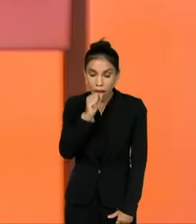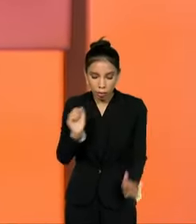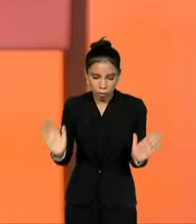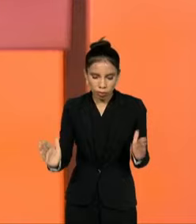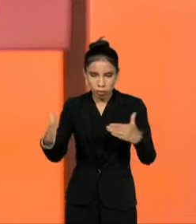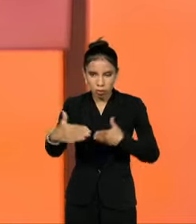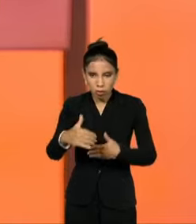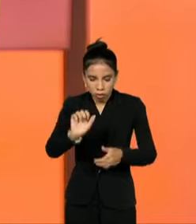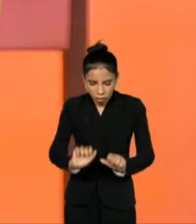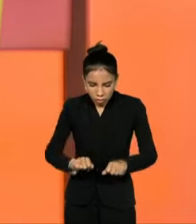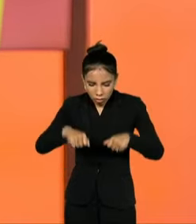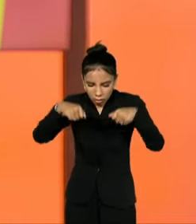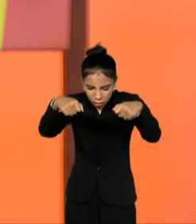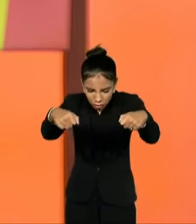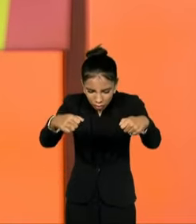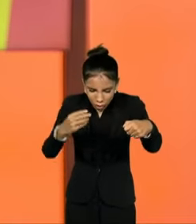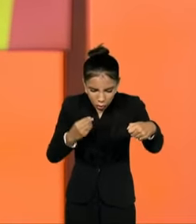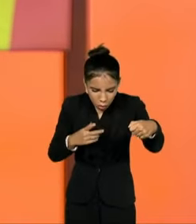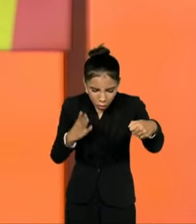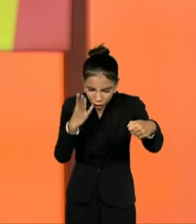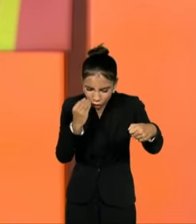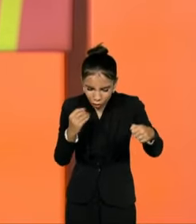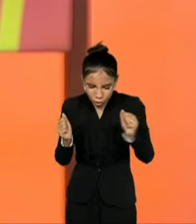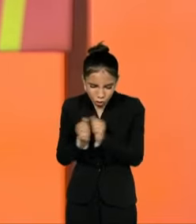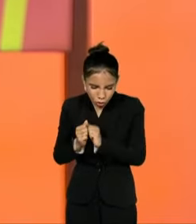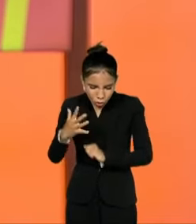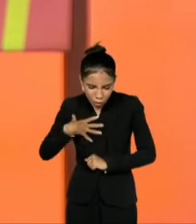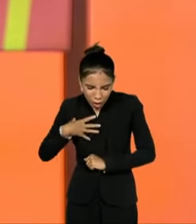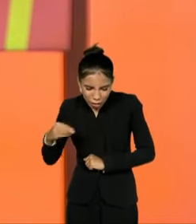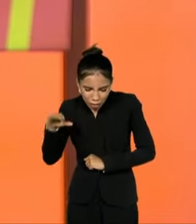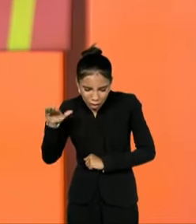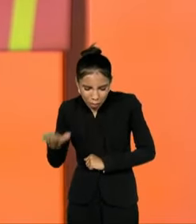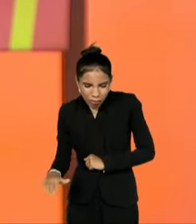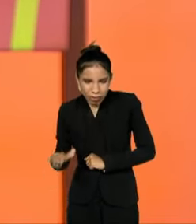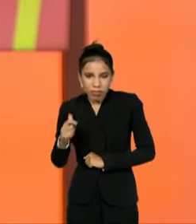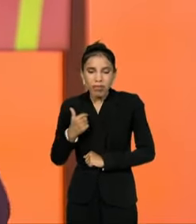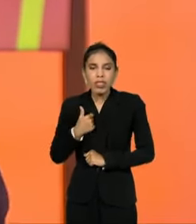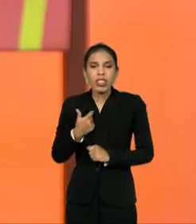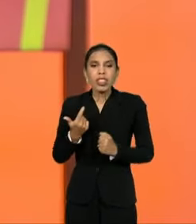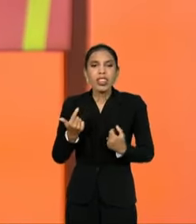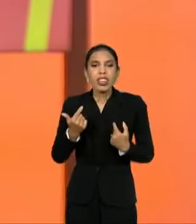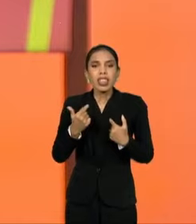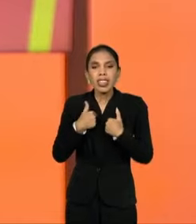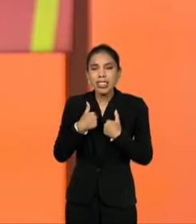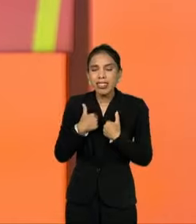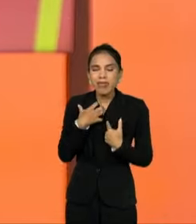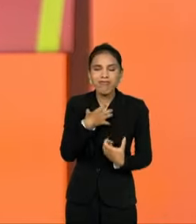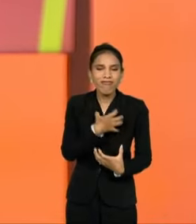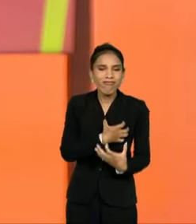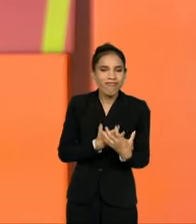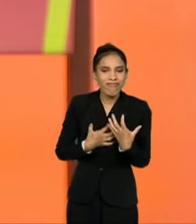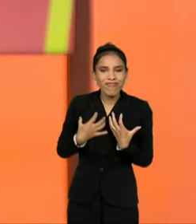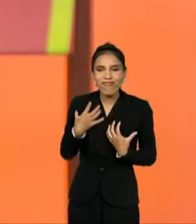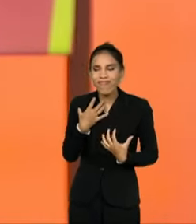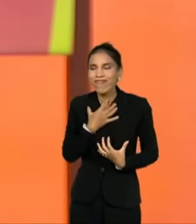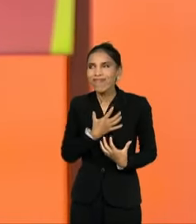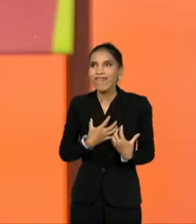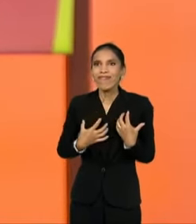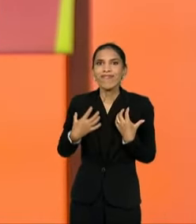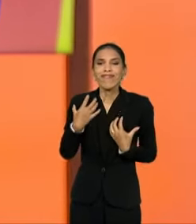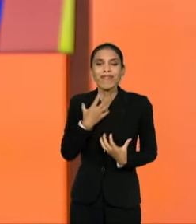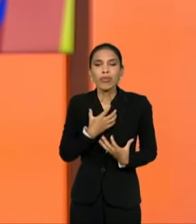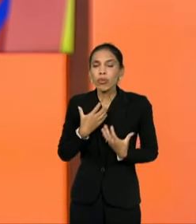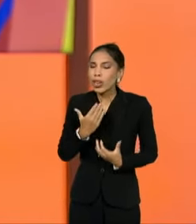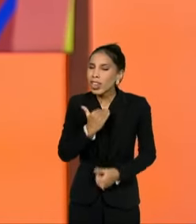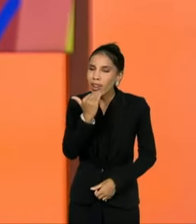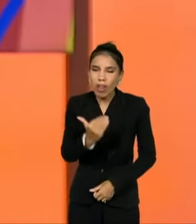essa caixa, né, e tinham muitas fotos. Fotos dele com a minha filha pequenininha, né? Então, assim, aí eu... Aquilo me deu uma sacudida, porque não